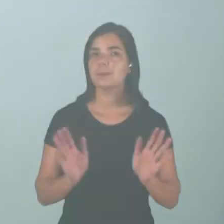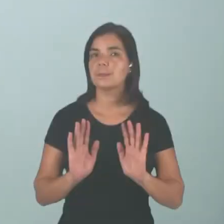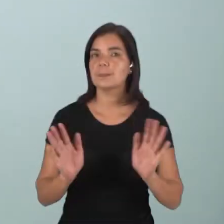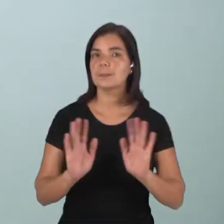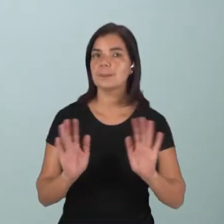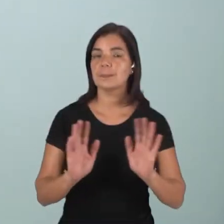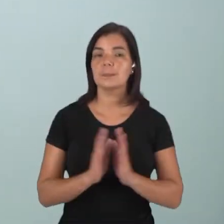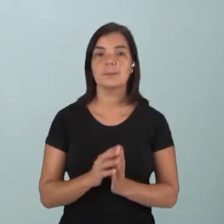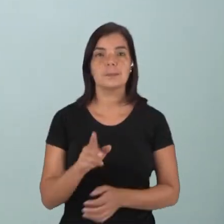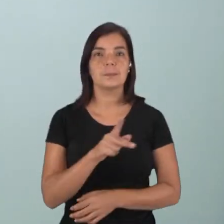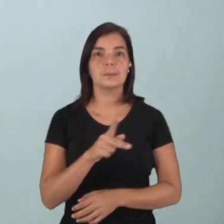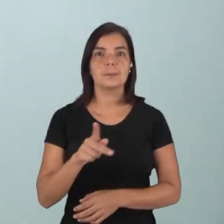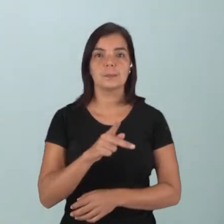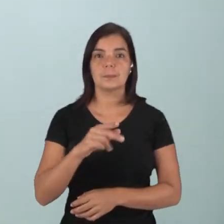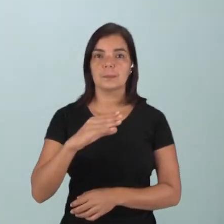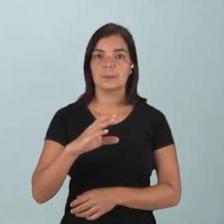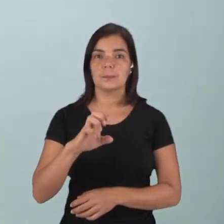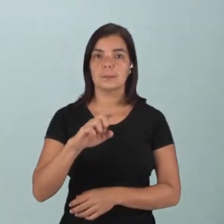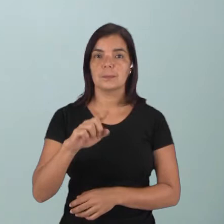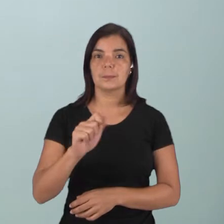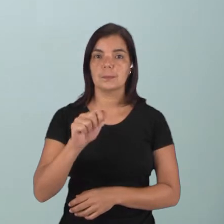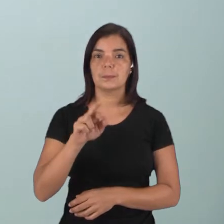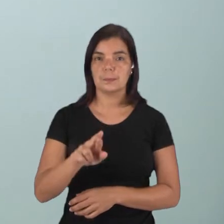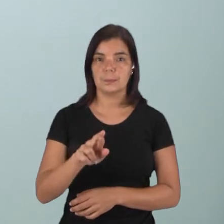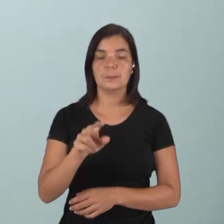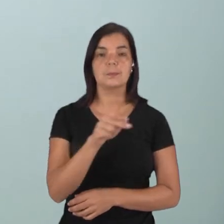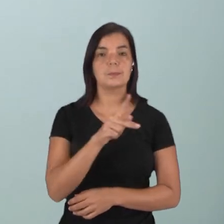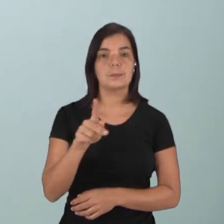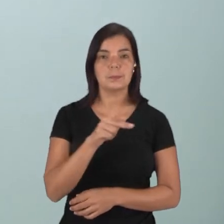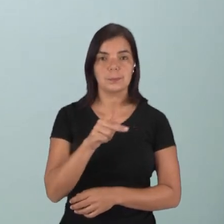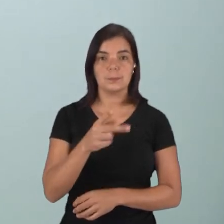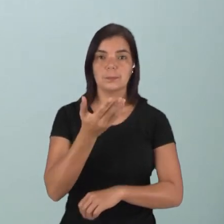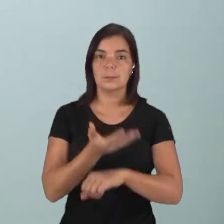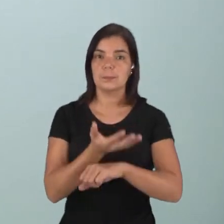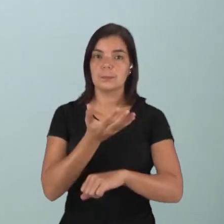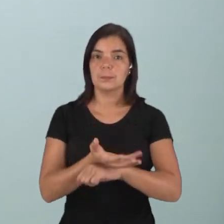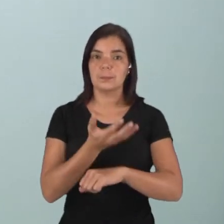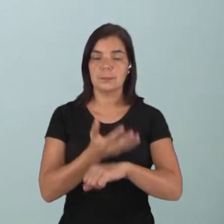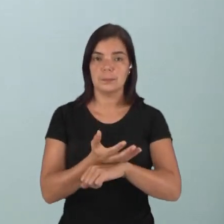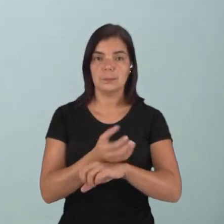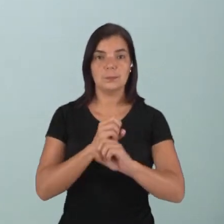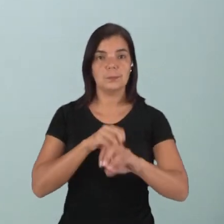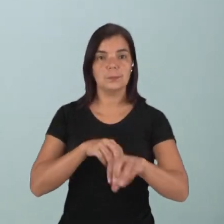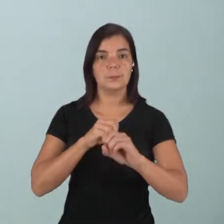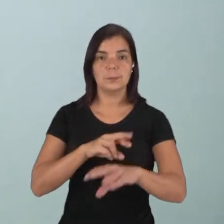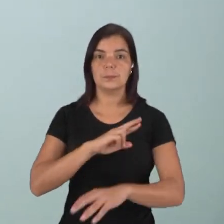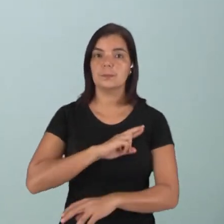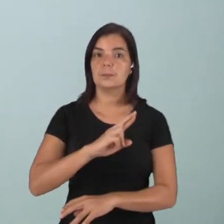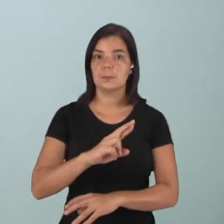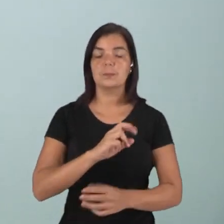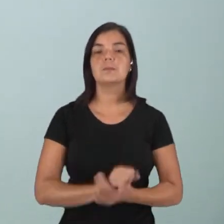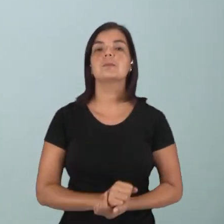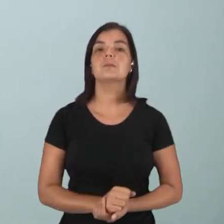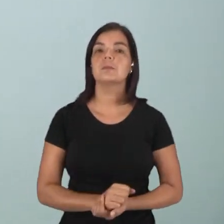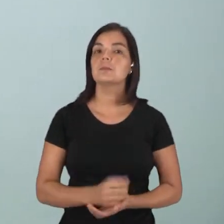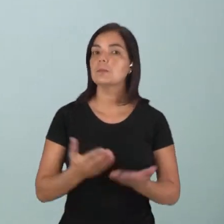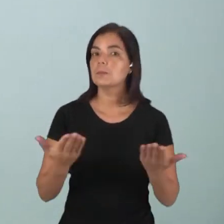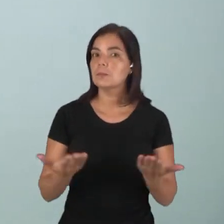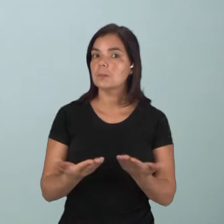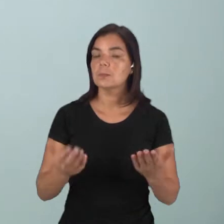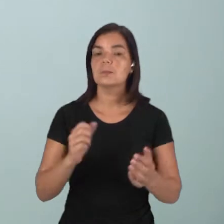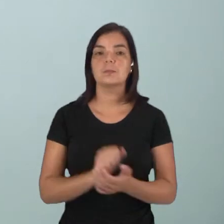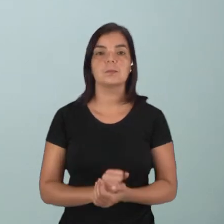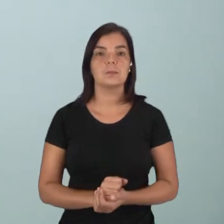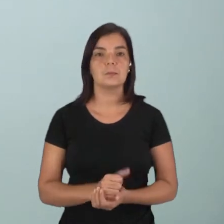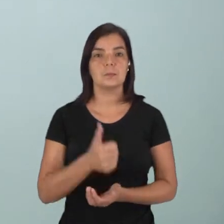Olá pessoal, sou o professor César Hildo, professor da disciplina de ensino religioso, certo? E hoje nós